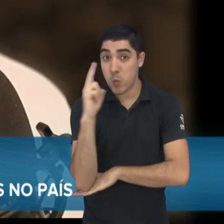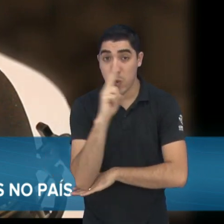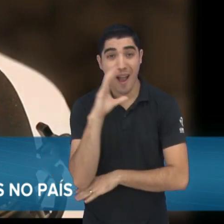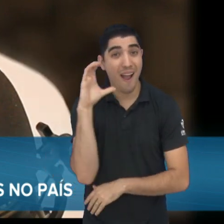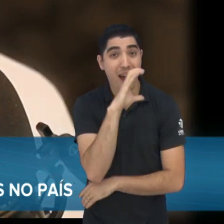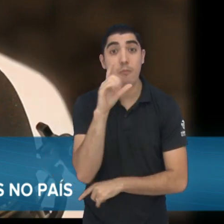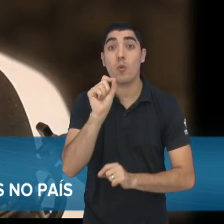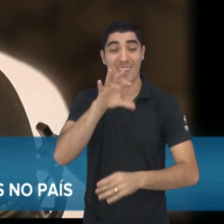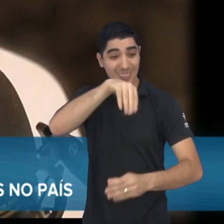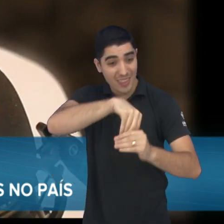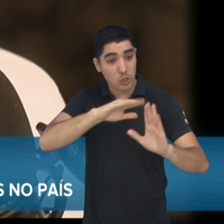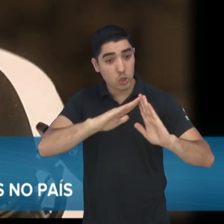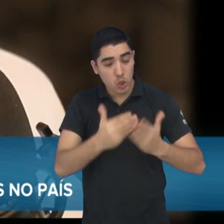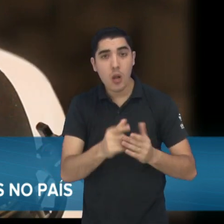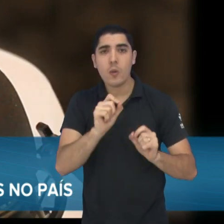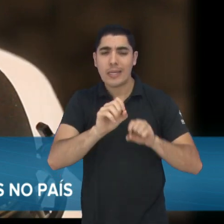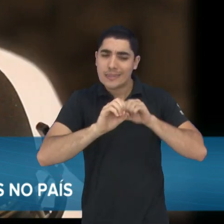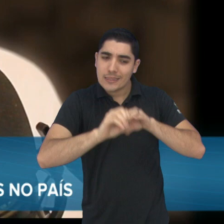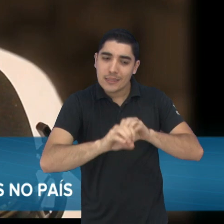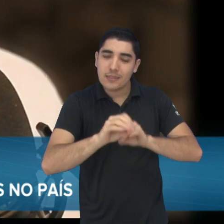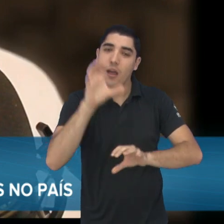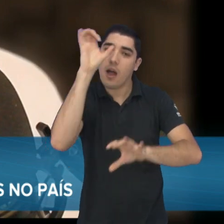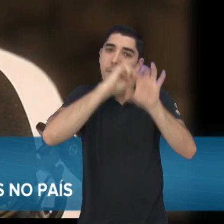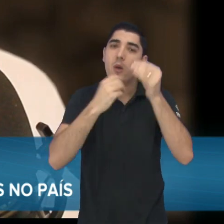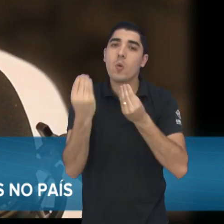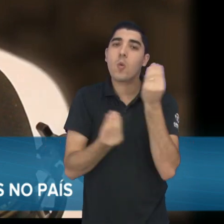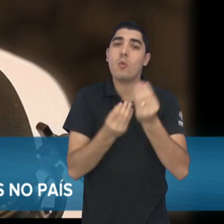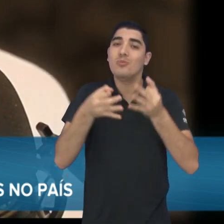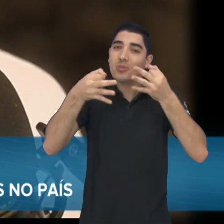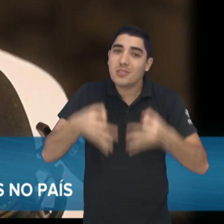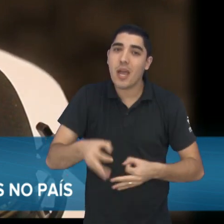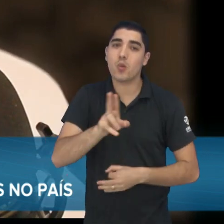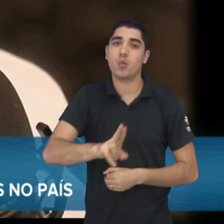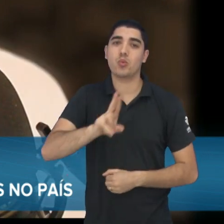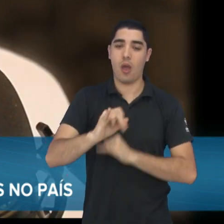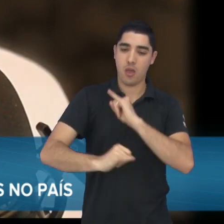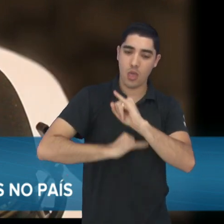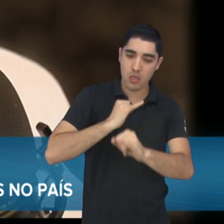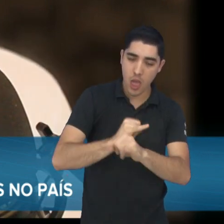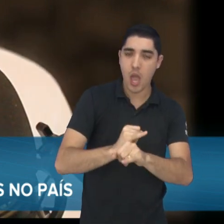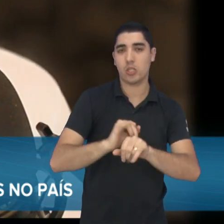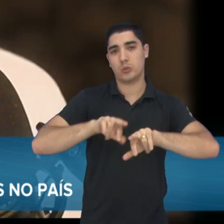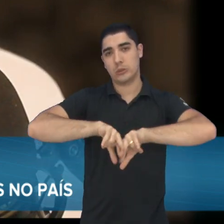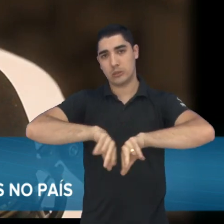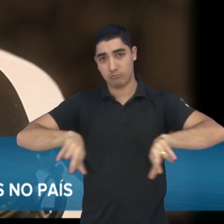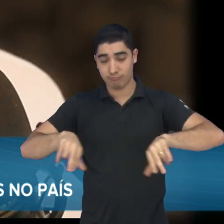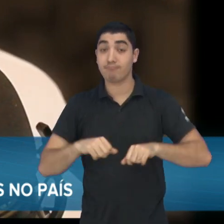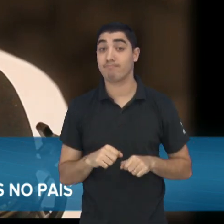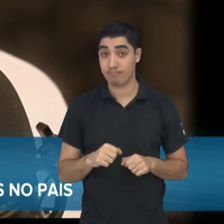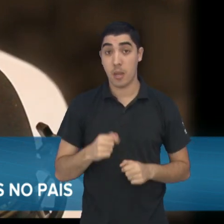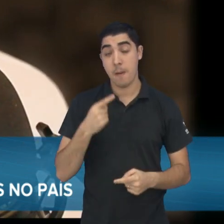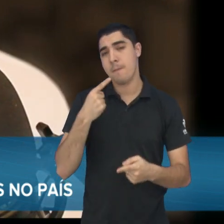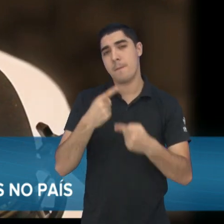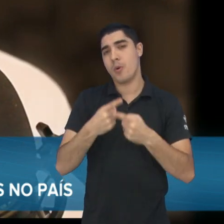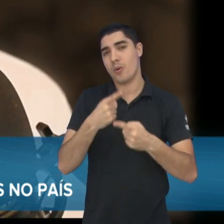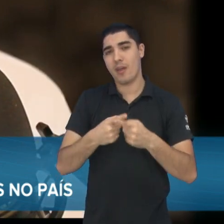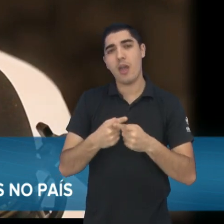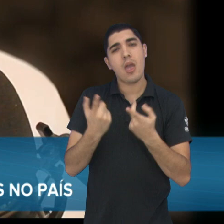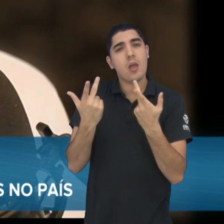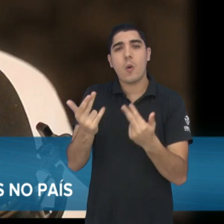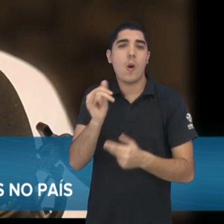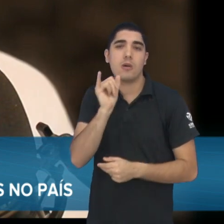currículo escolar, o que chama de letramento digital, é de como utilizar essas ferramentas, porque assim como a gente ensina